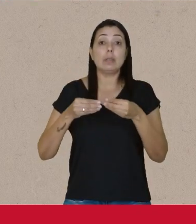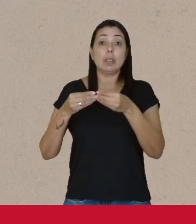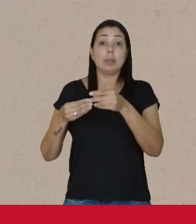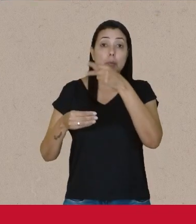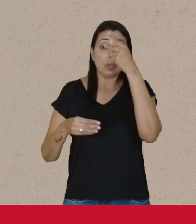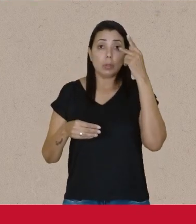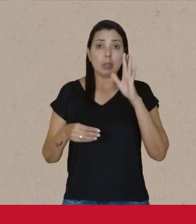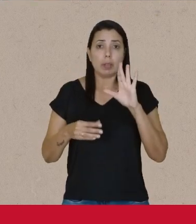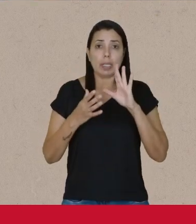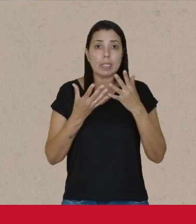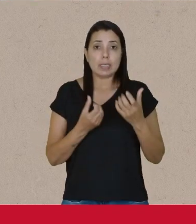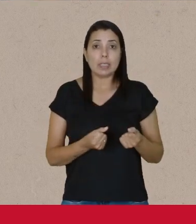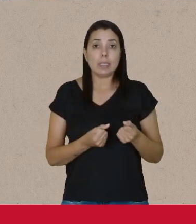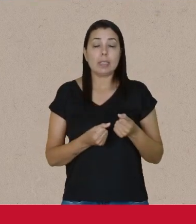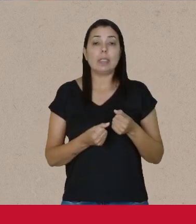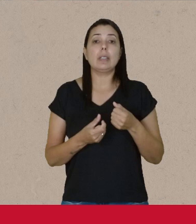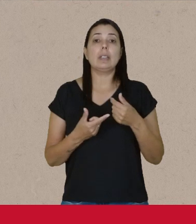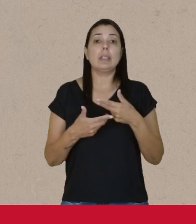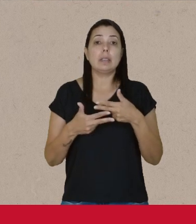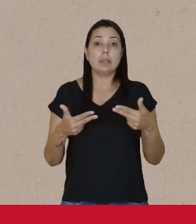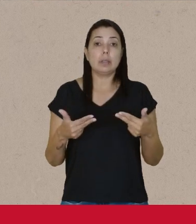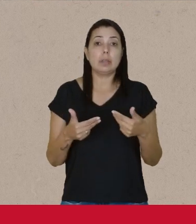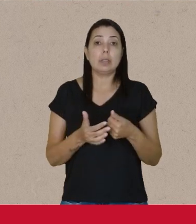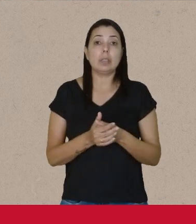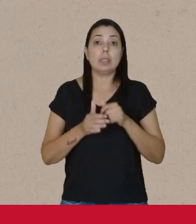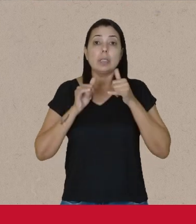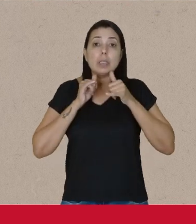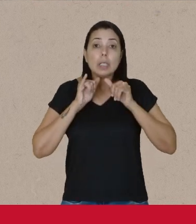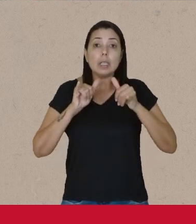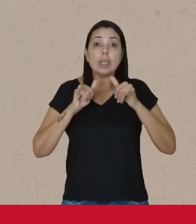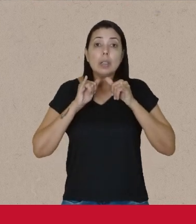consumidor, não quer assumir esse ônus da luz elétrica,